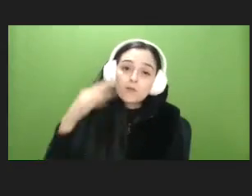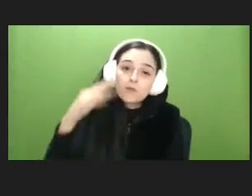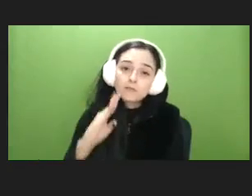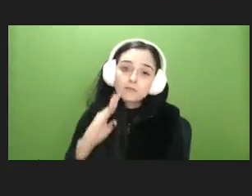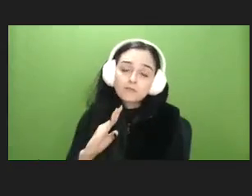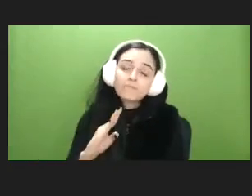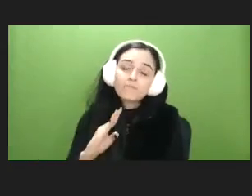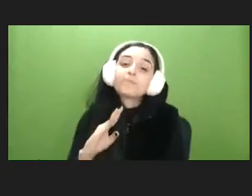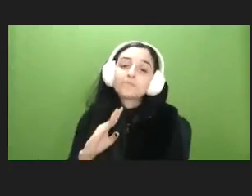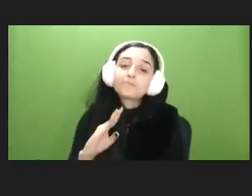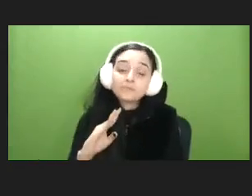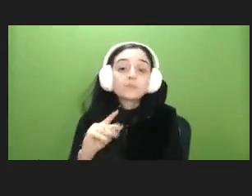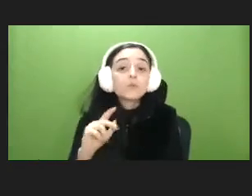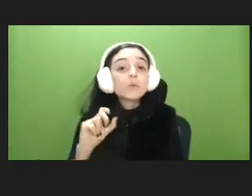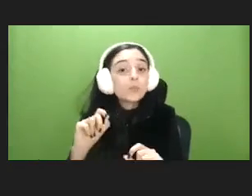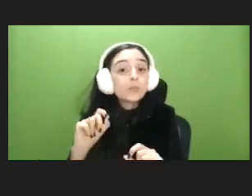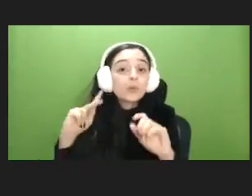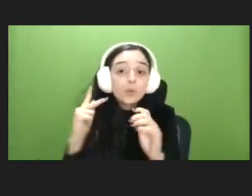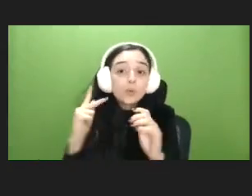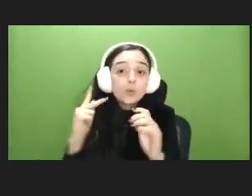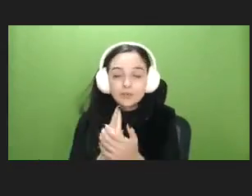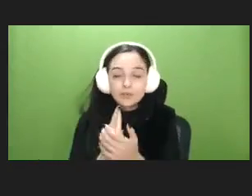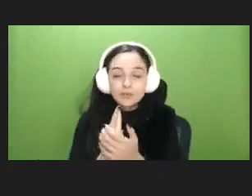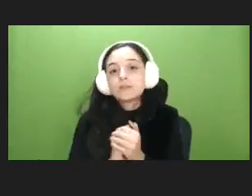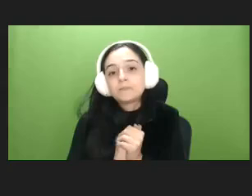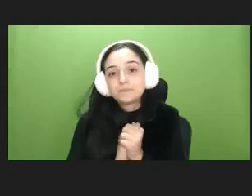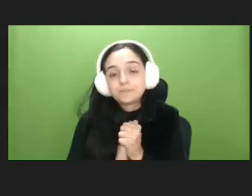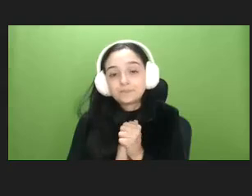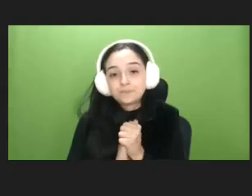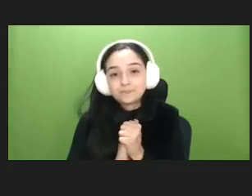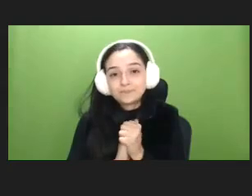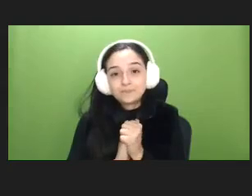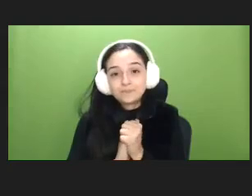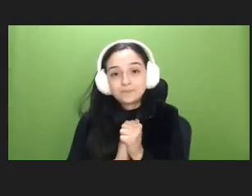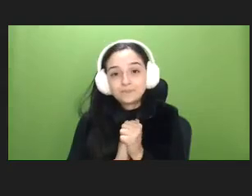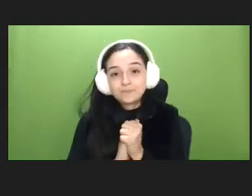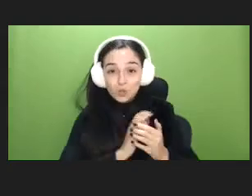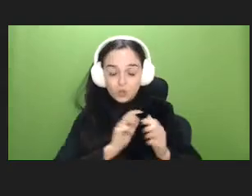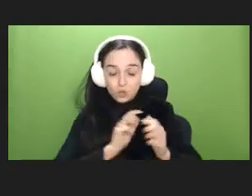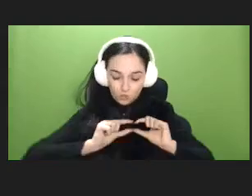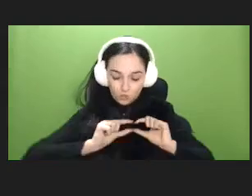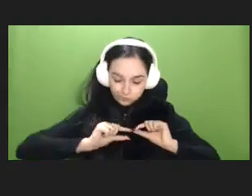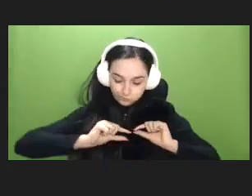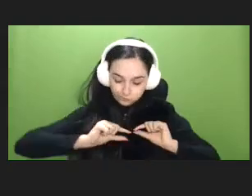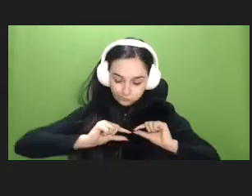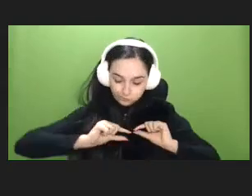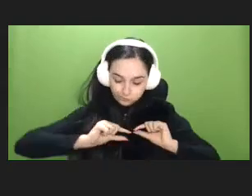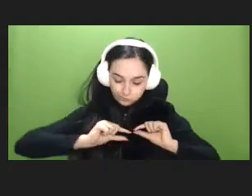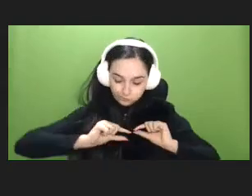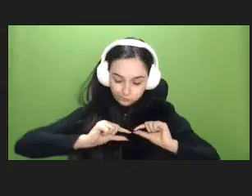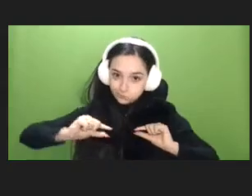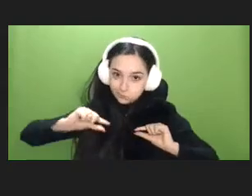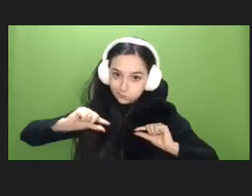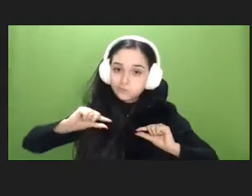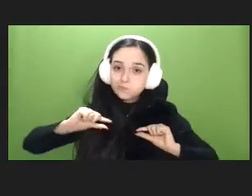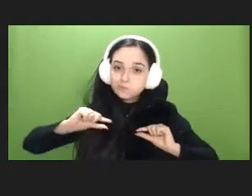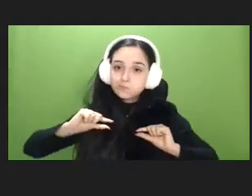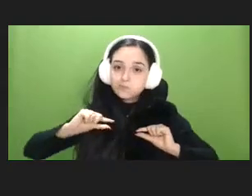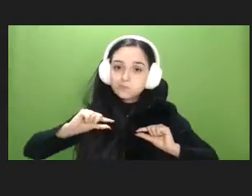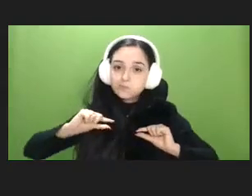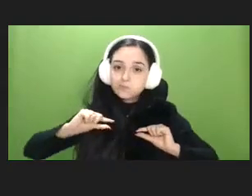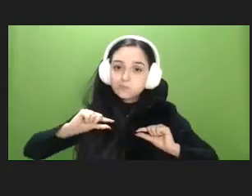um entupimento na artéria que irriga o sangue do coração, a gente chama de